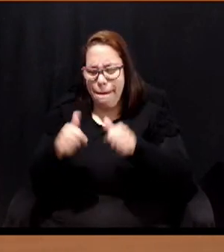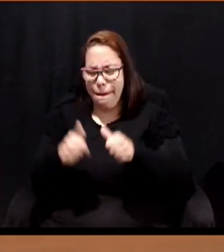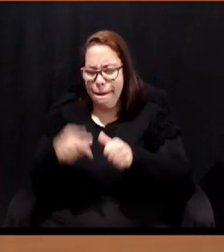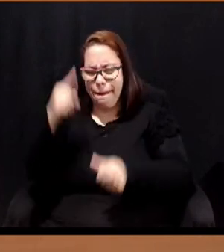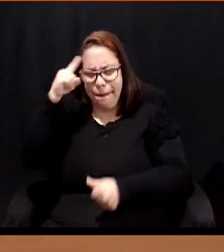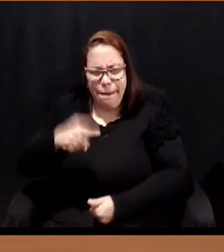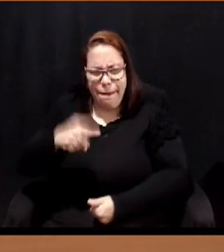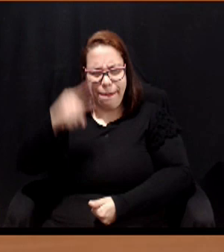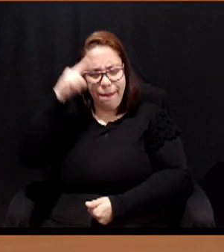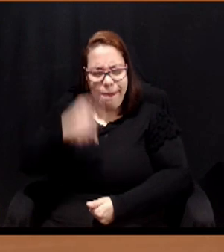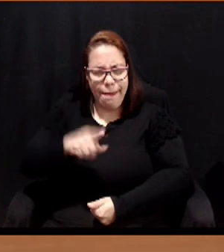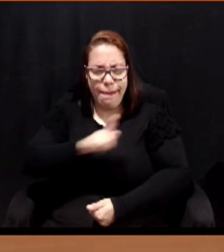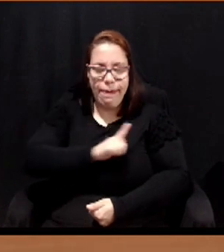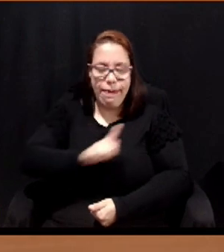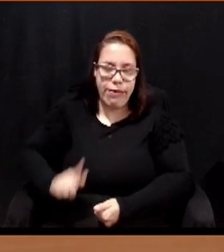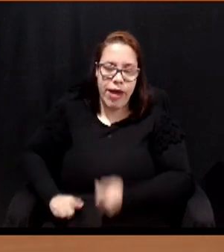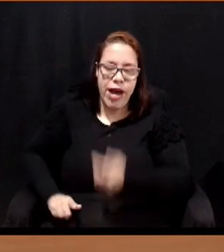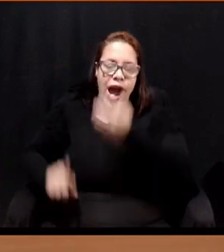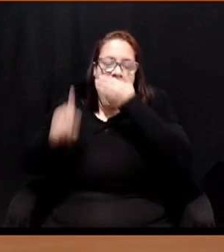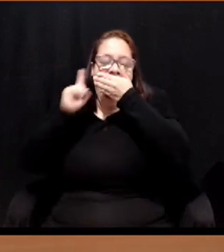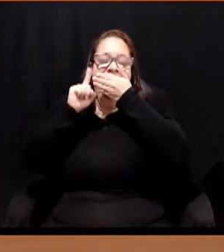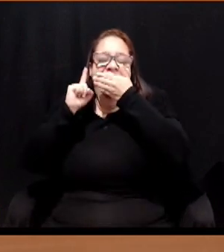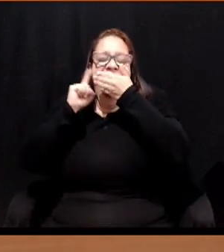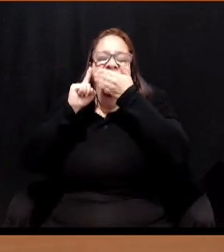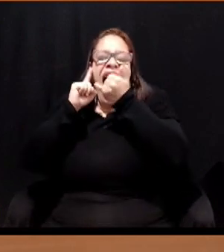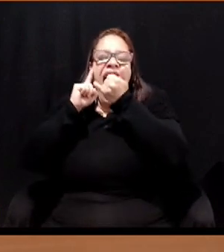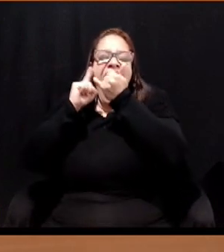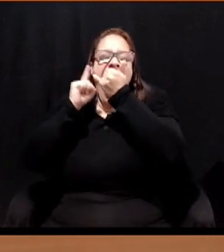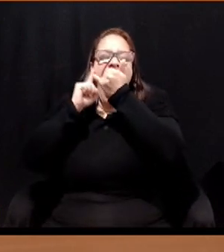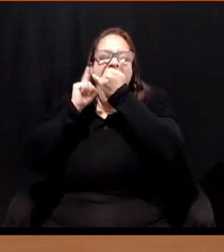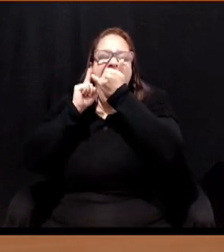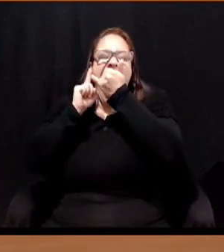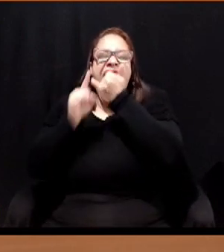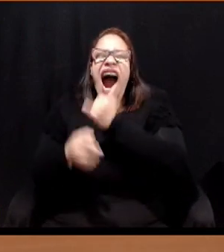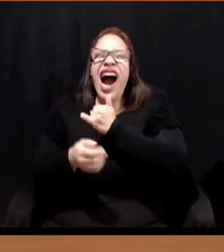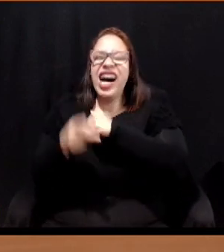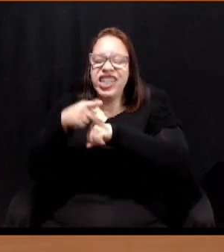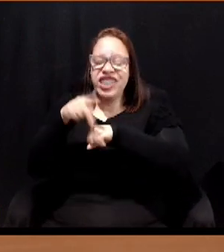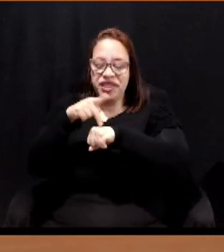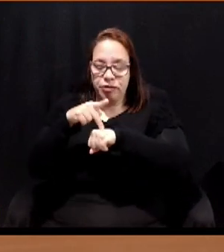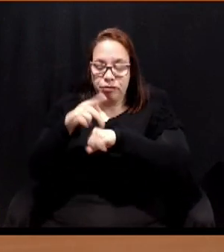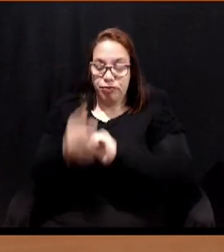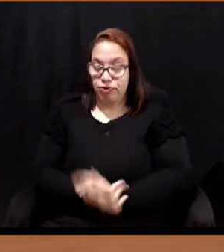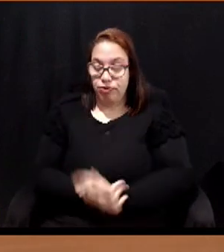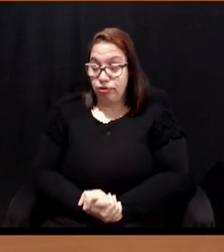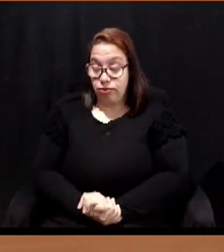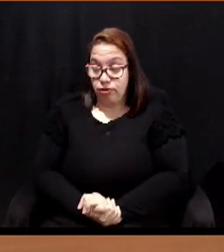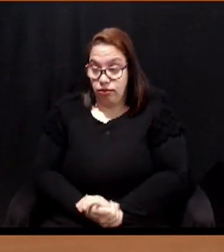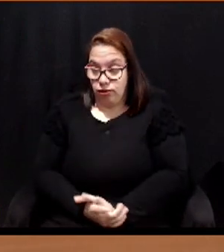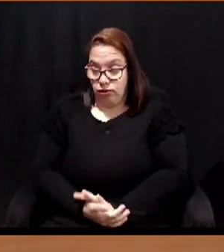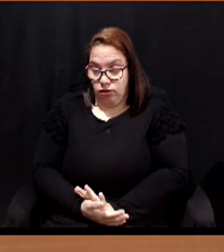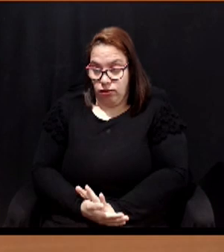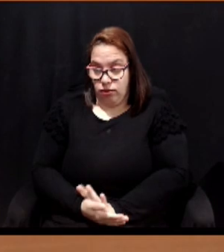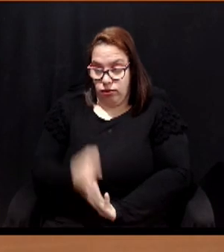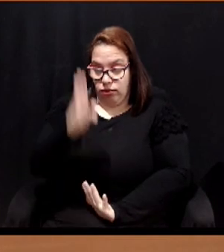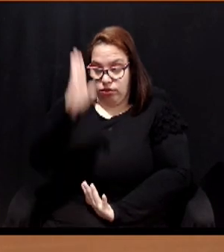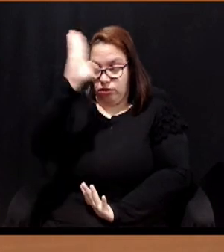governo americano, né? E eu acho que o Brasil,